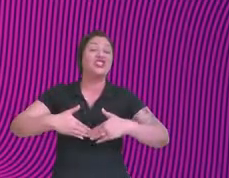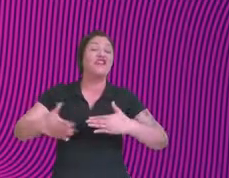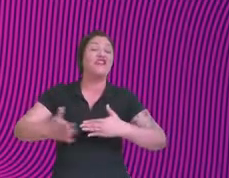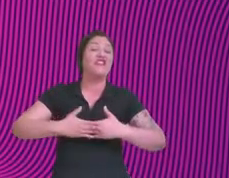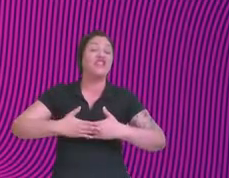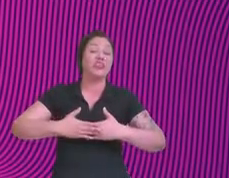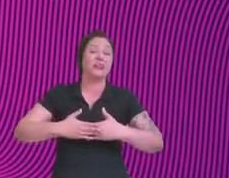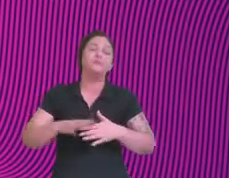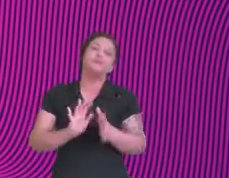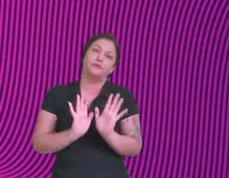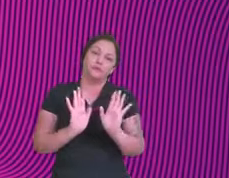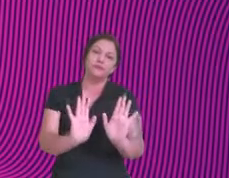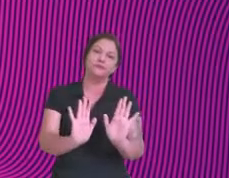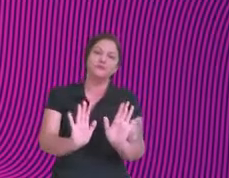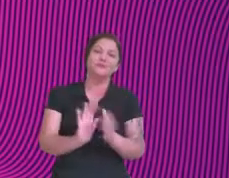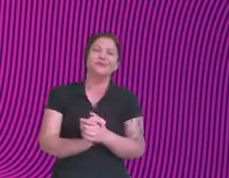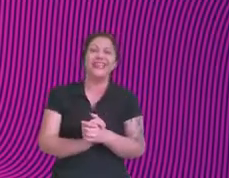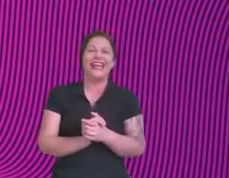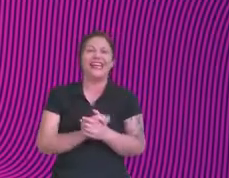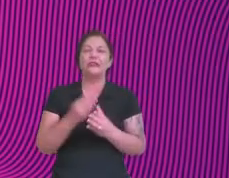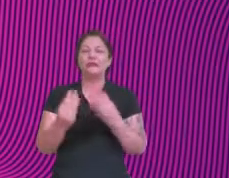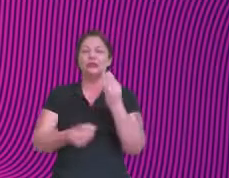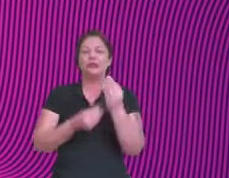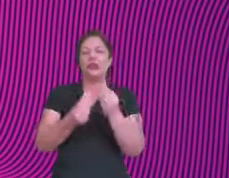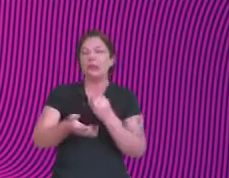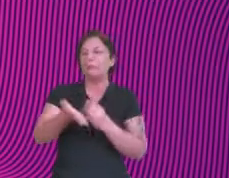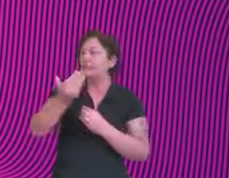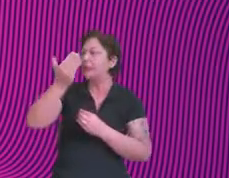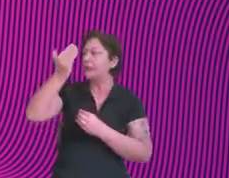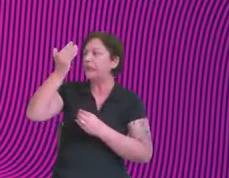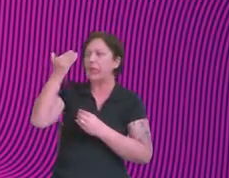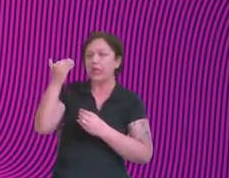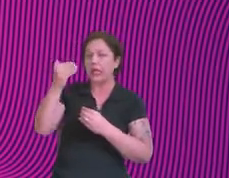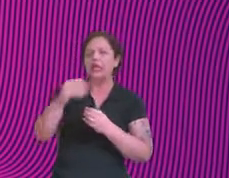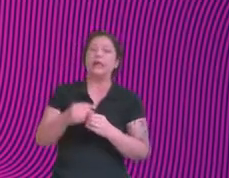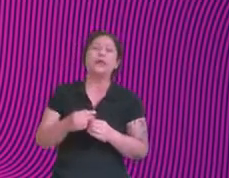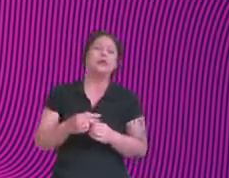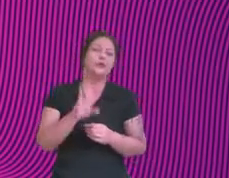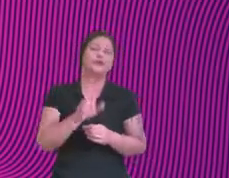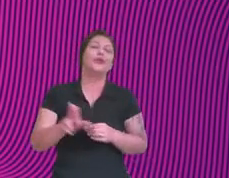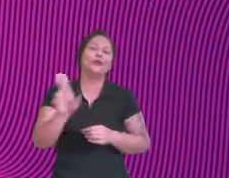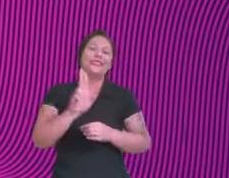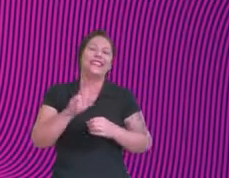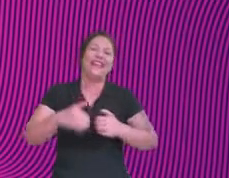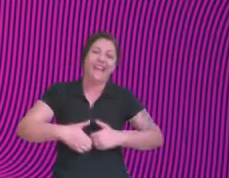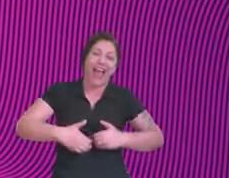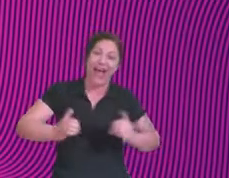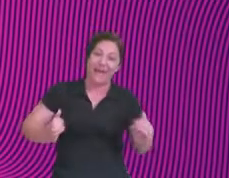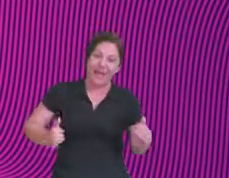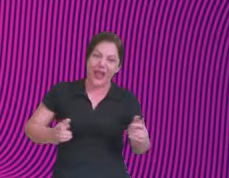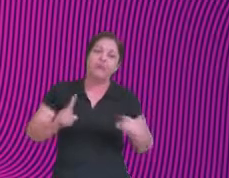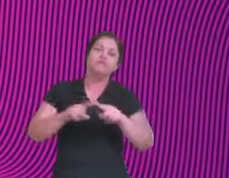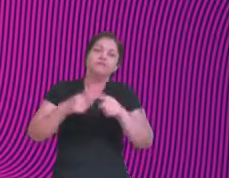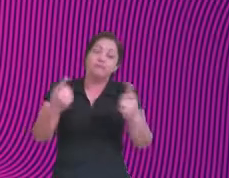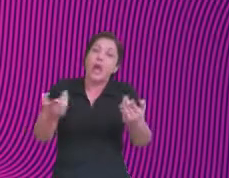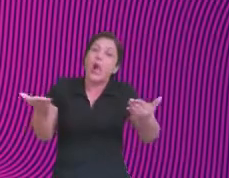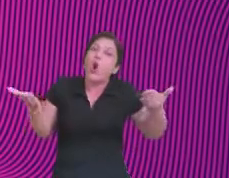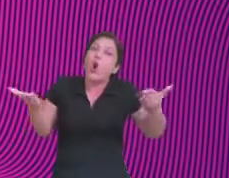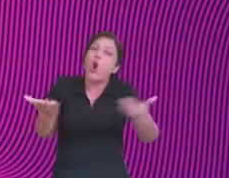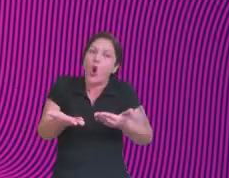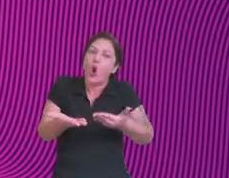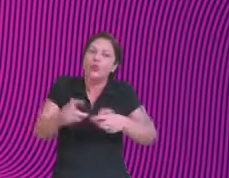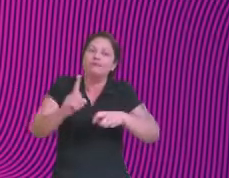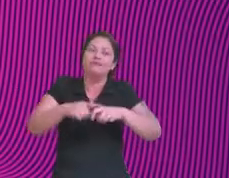né, da HiPEC faziam a técnica aberta, né, mas que a tendência hoje é a gente fazer a fechada, porque